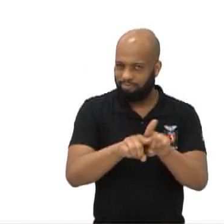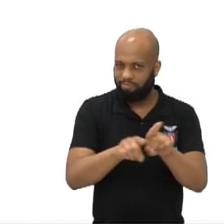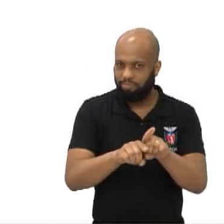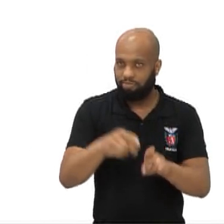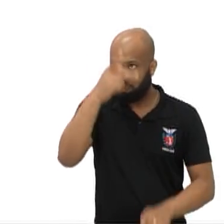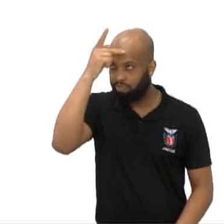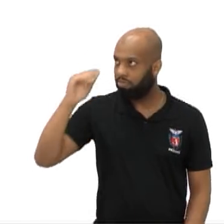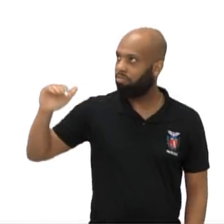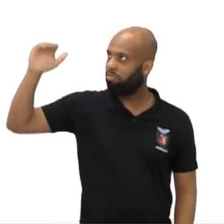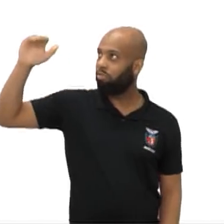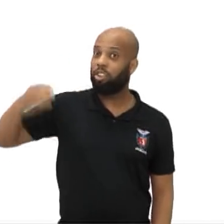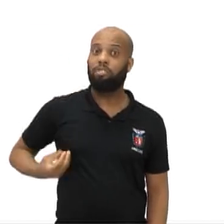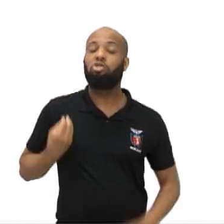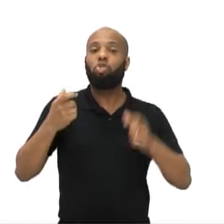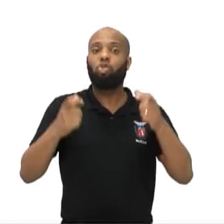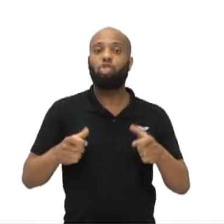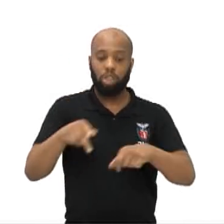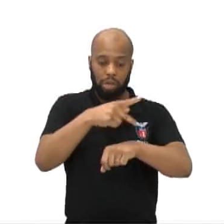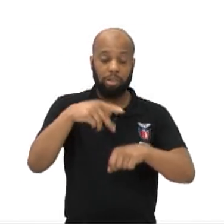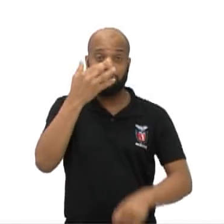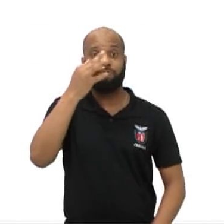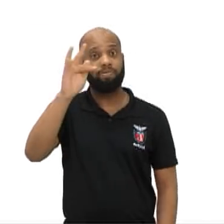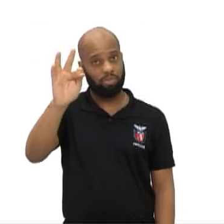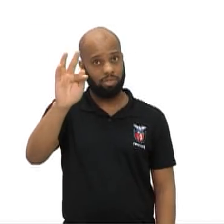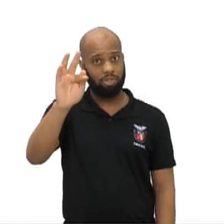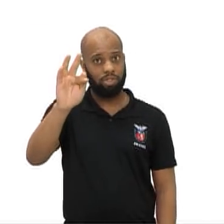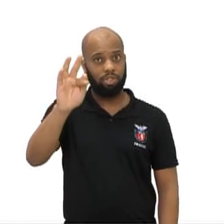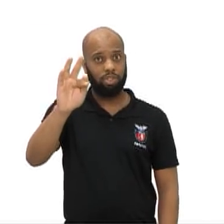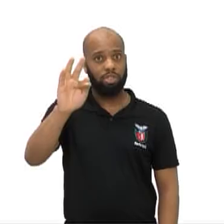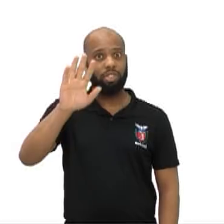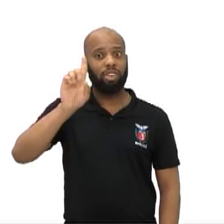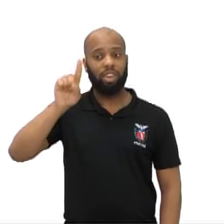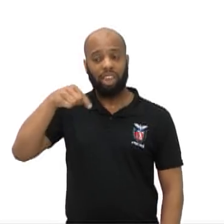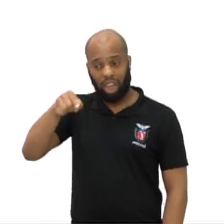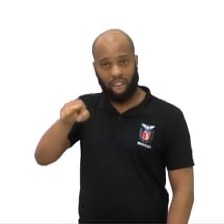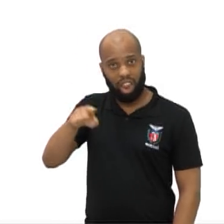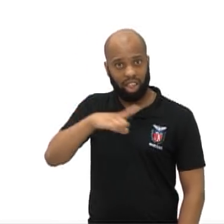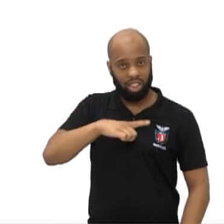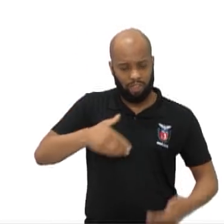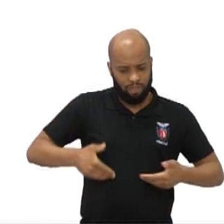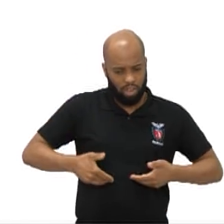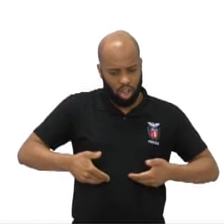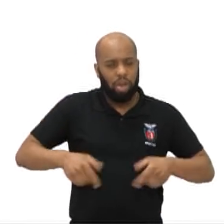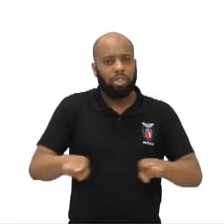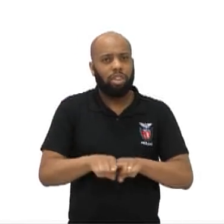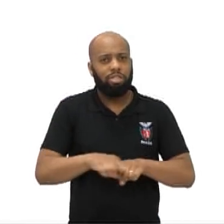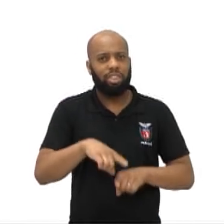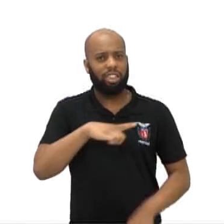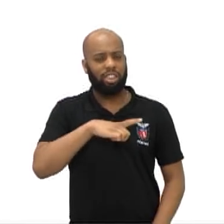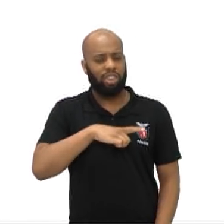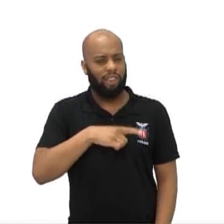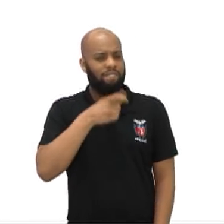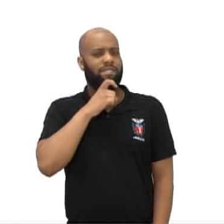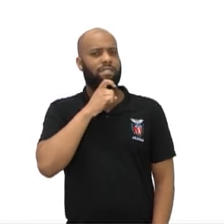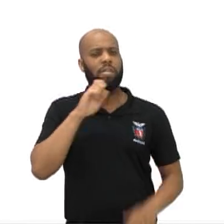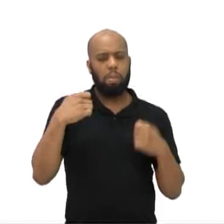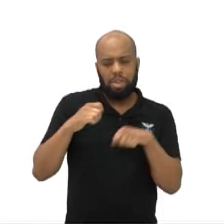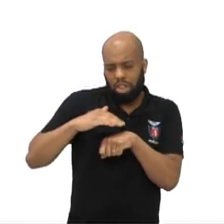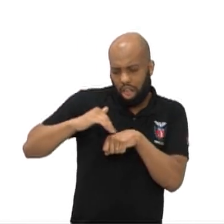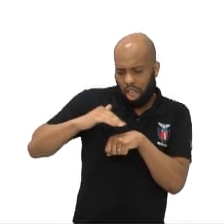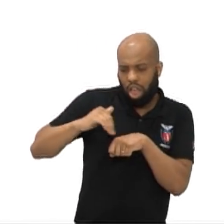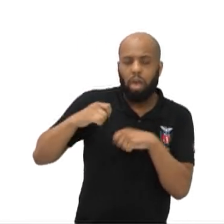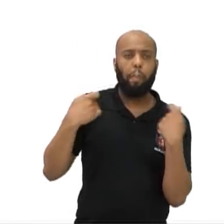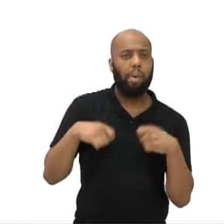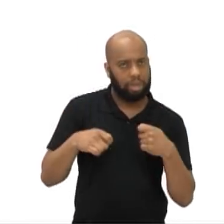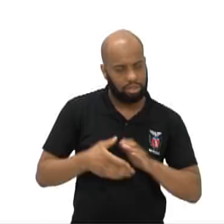Essa pessoa grande mora na França e ela tem fome e frio. Ela precisa de